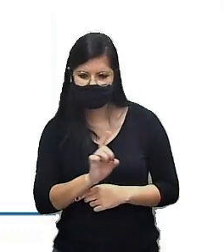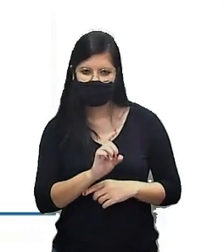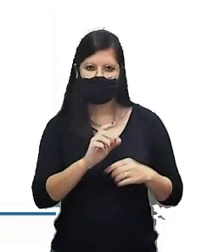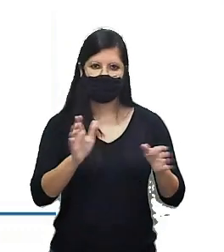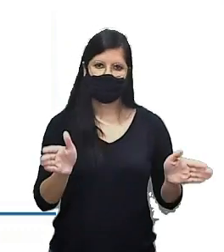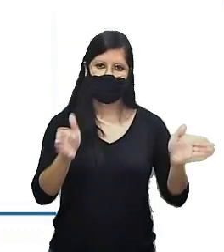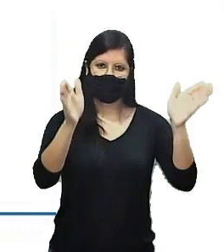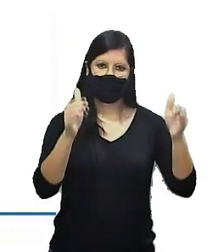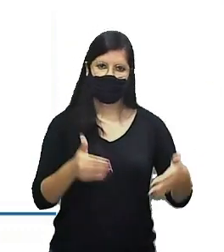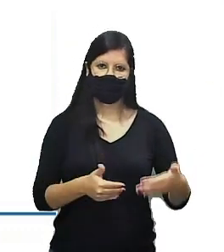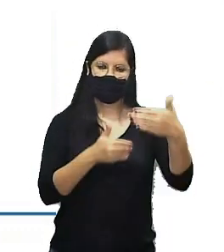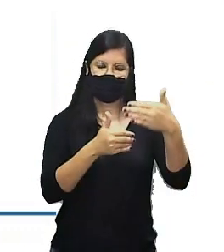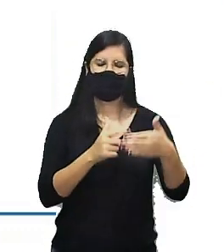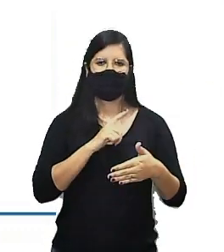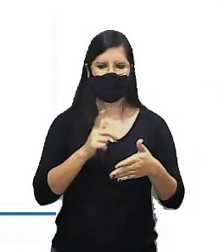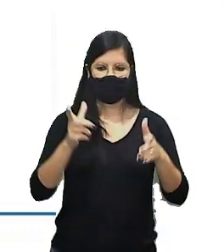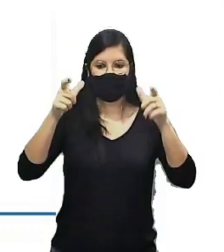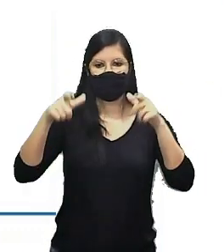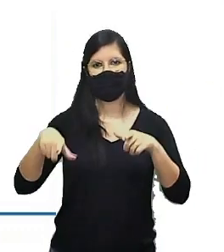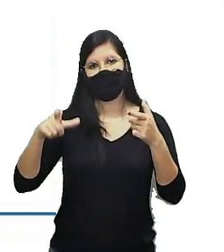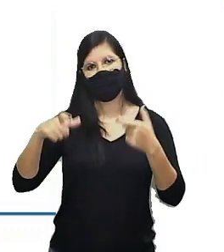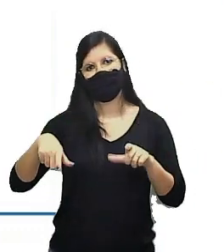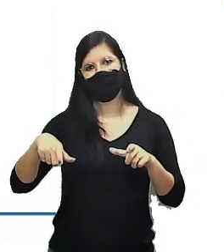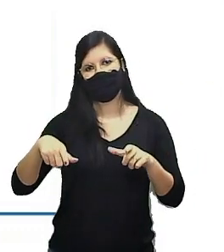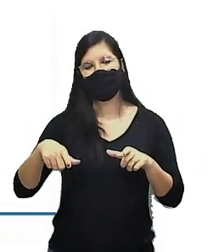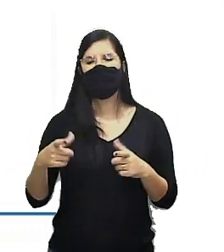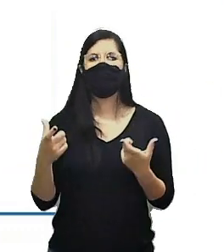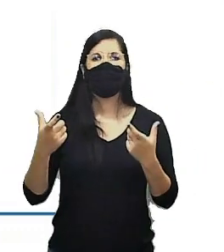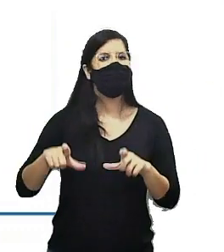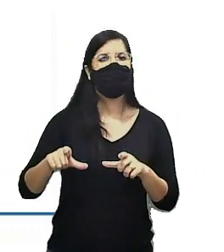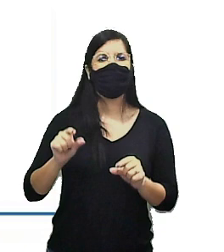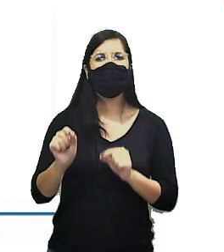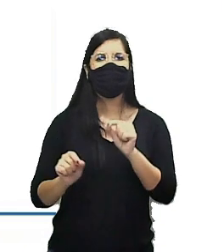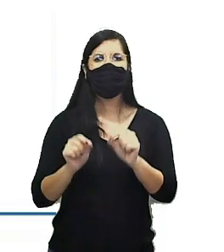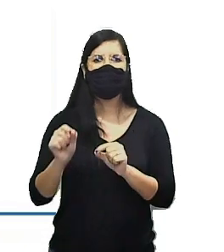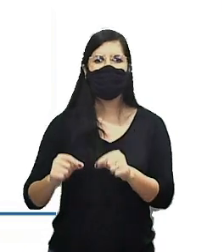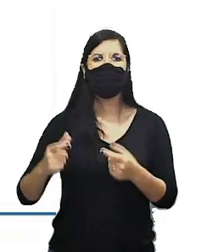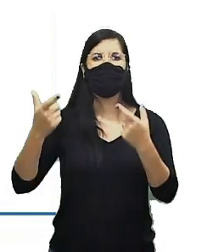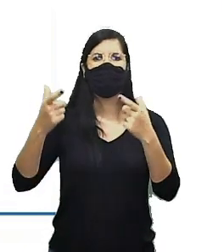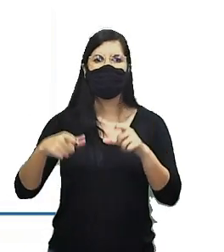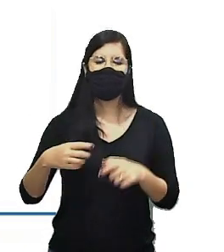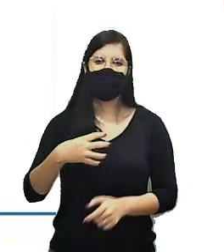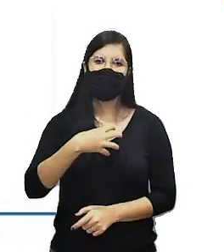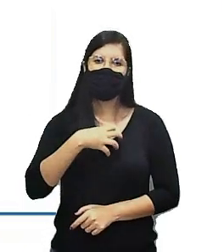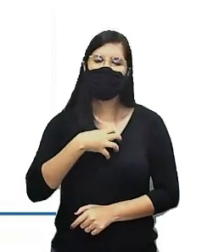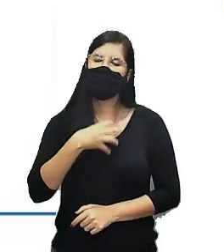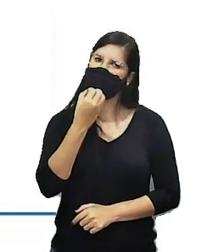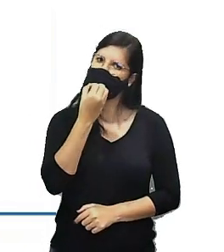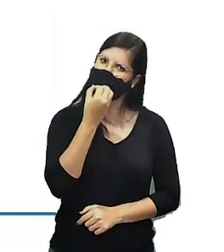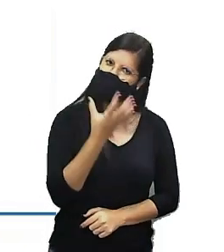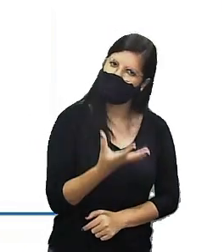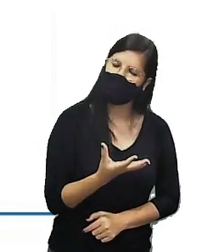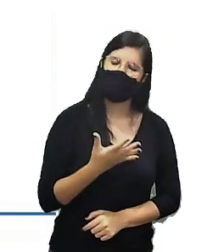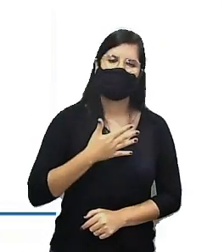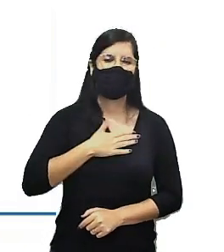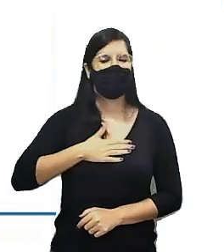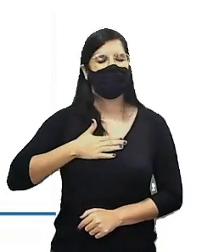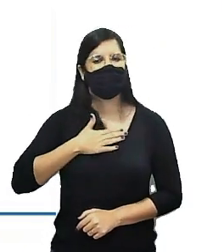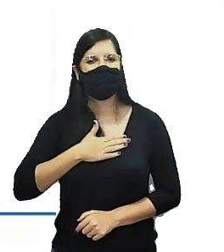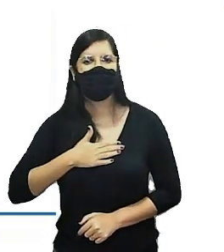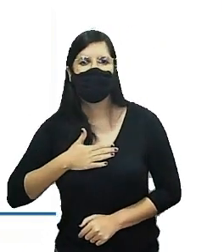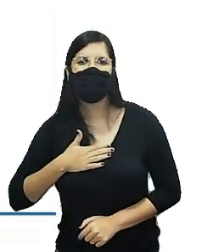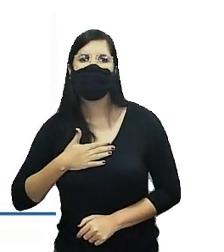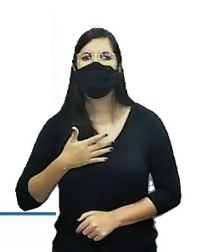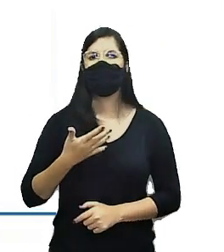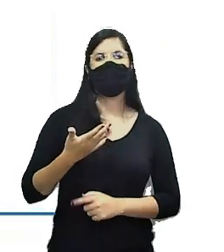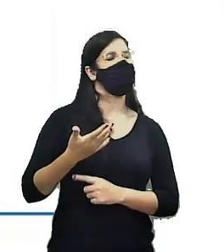paredes e teto, mas como um lugar. E o que é esse lugar? Esse lugar é onde a gente se sente bem, onde a gente se sente confortável,